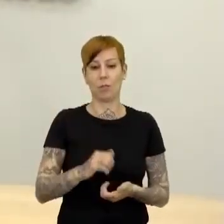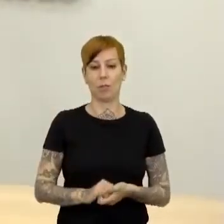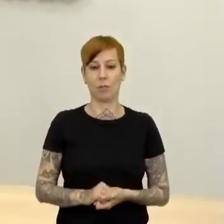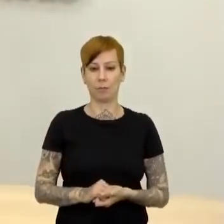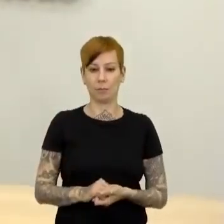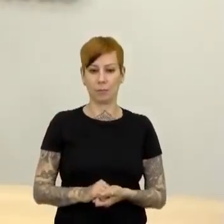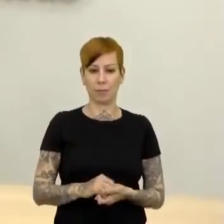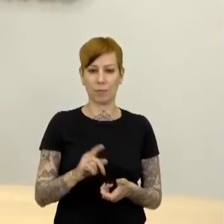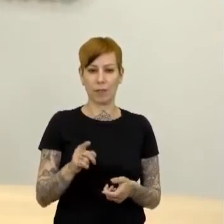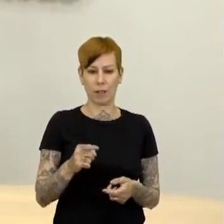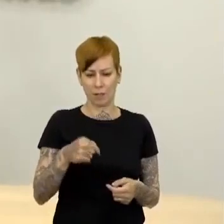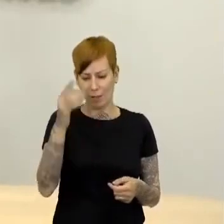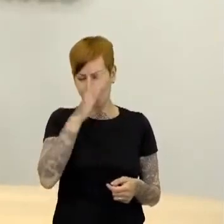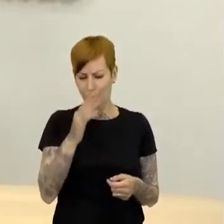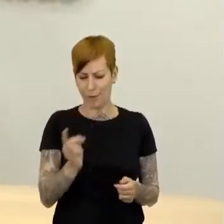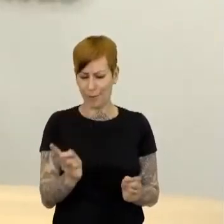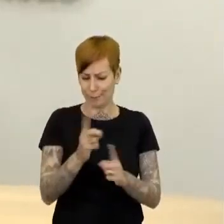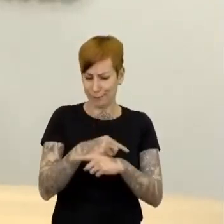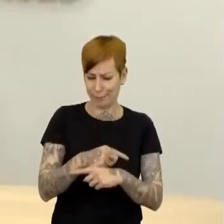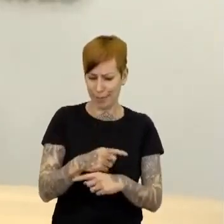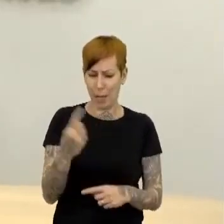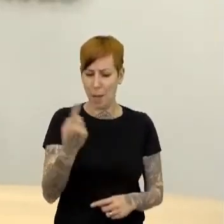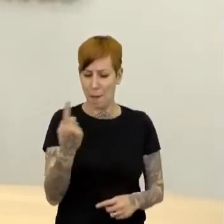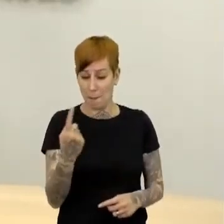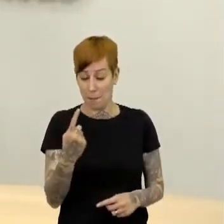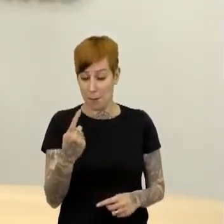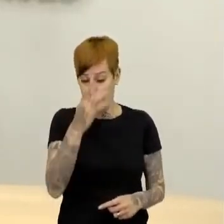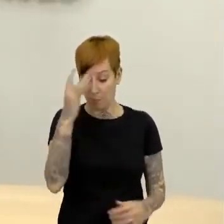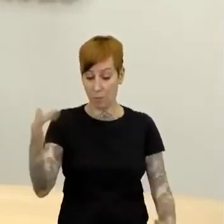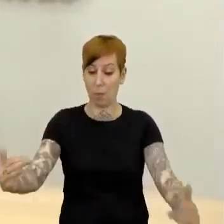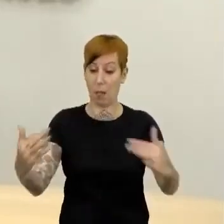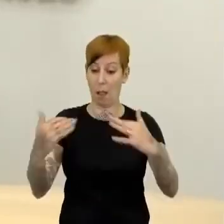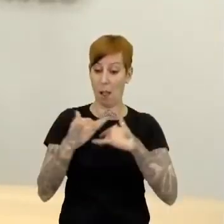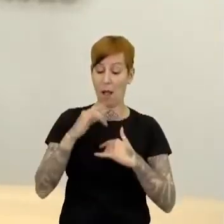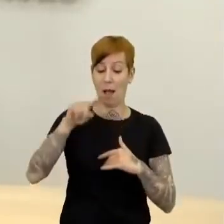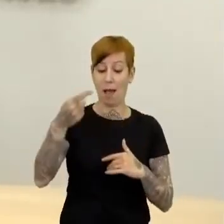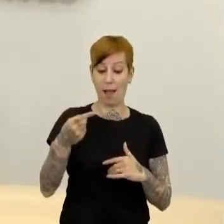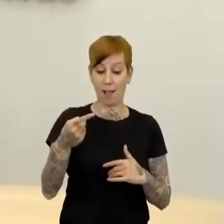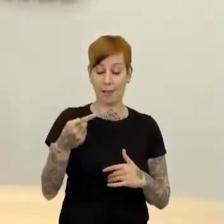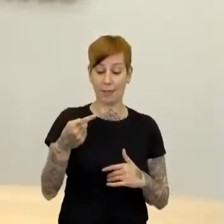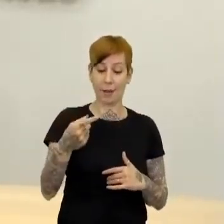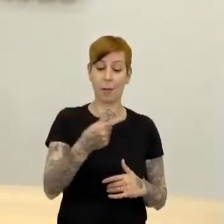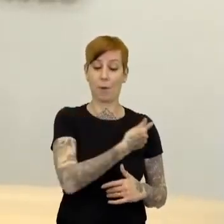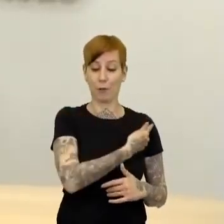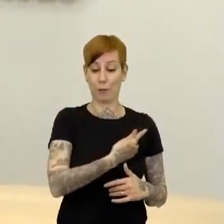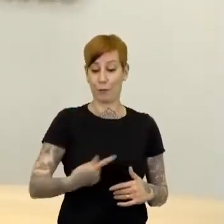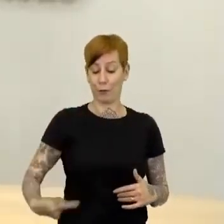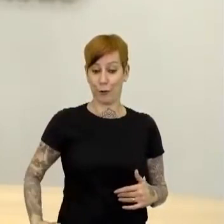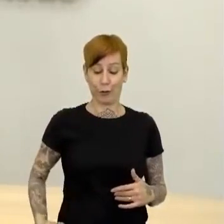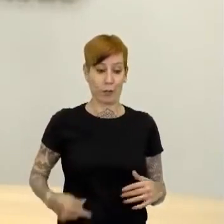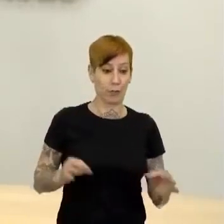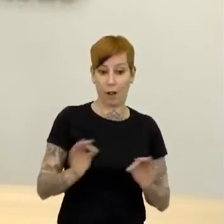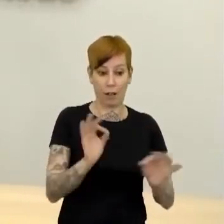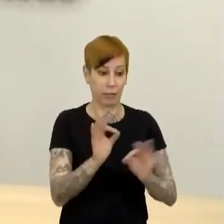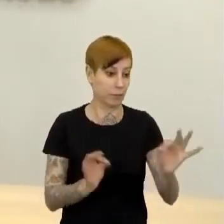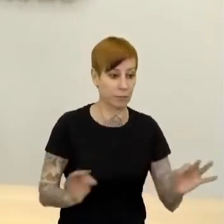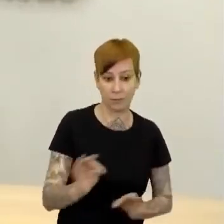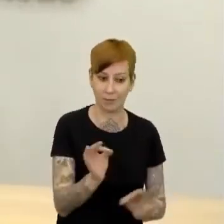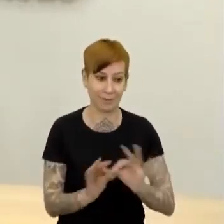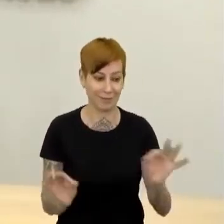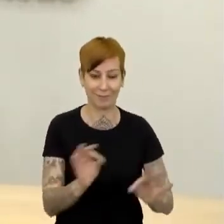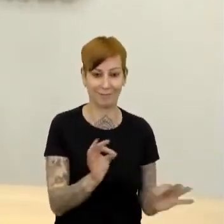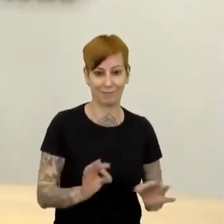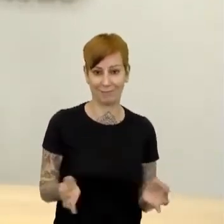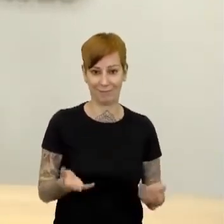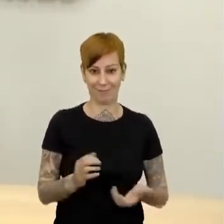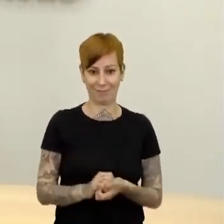galera, fica extremamente precarizada, depois que o Estado corre, o governo corre para dar condições para essas pessoas. Seria